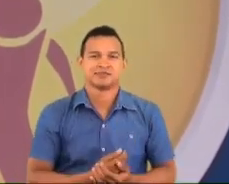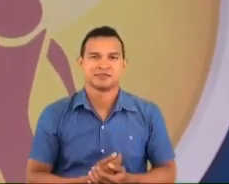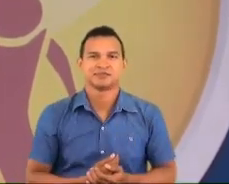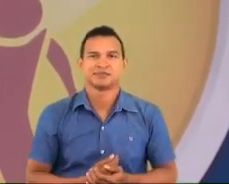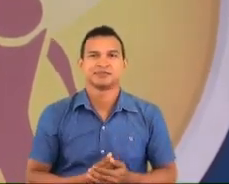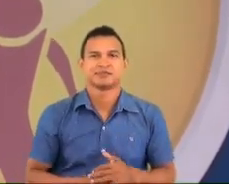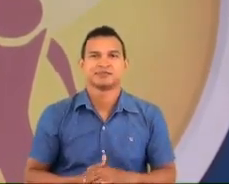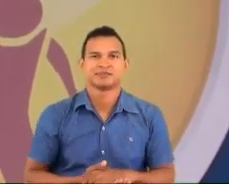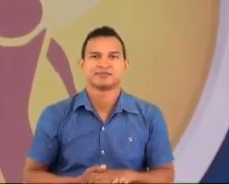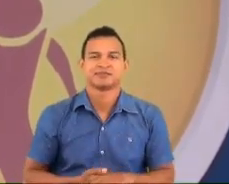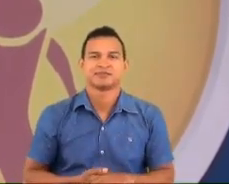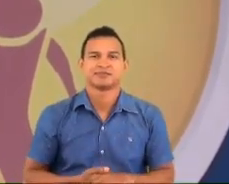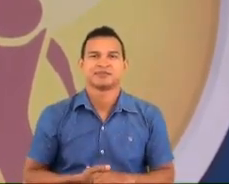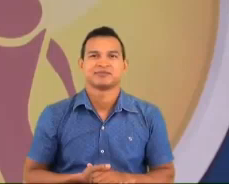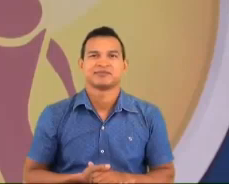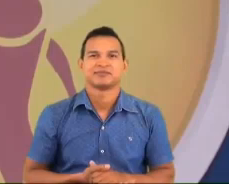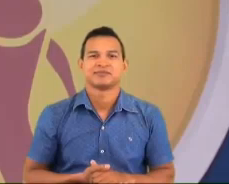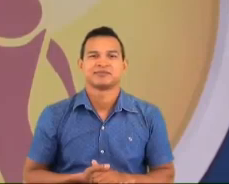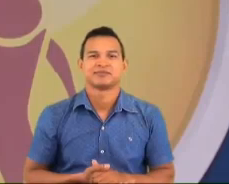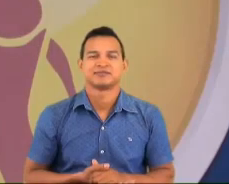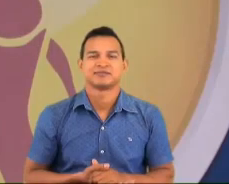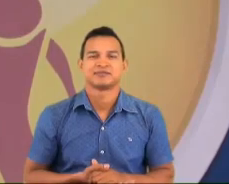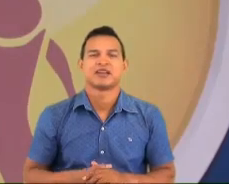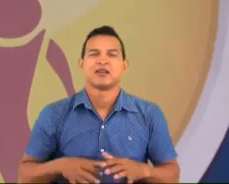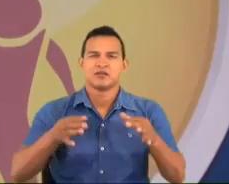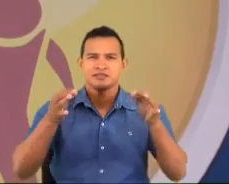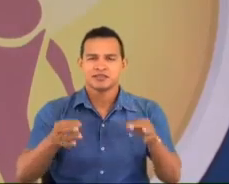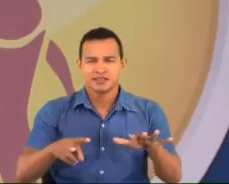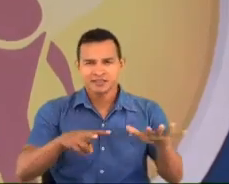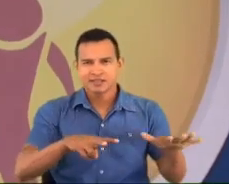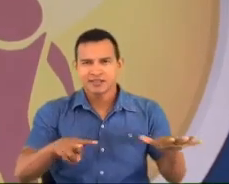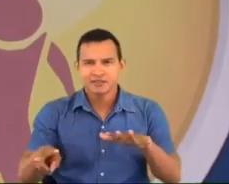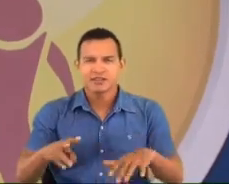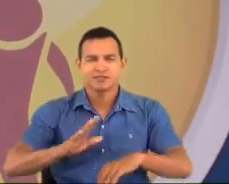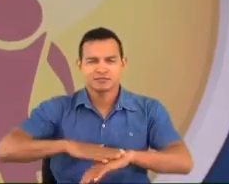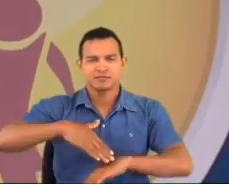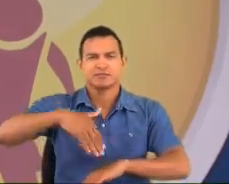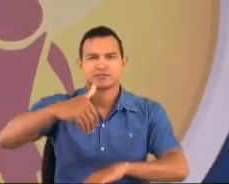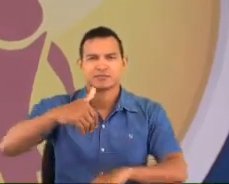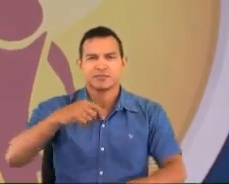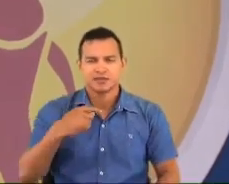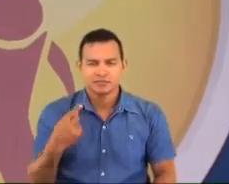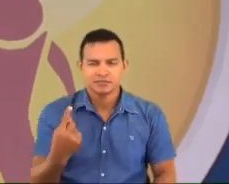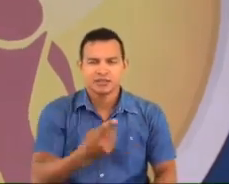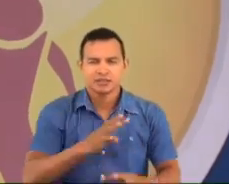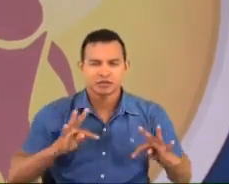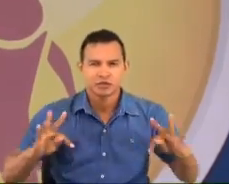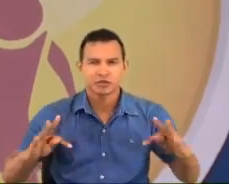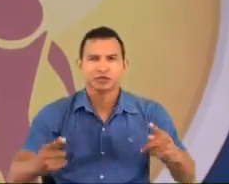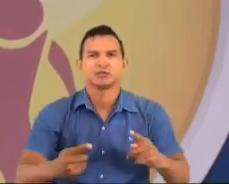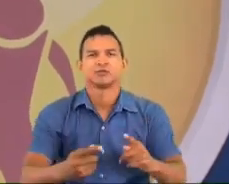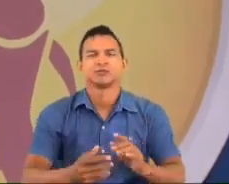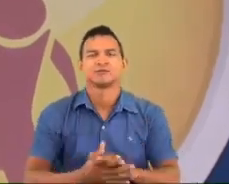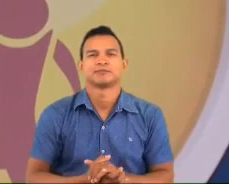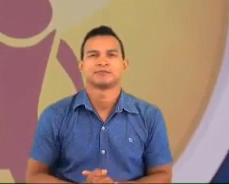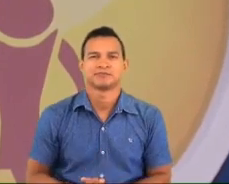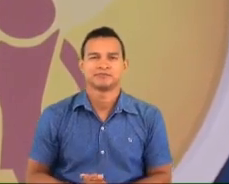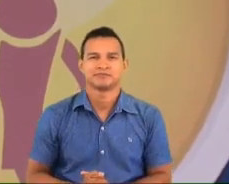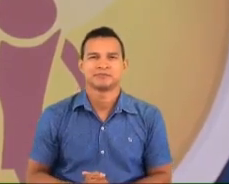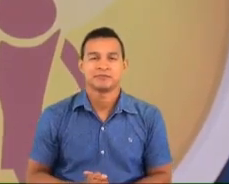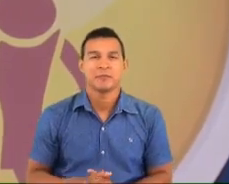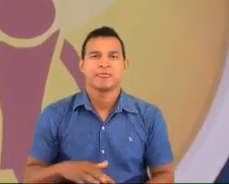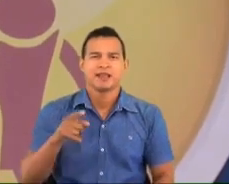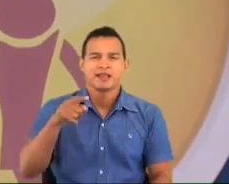E com certeza essa semana vai ser uma semana melhor para todos nós. E